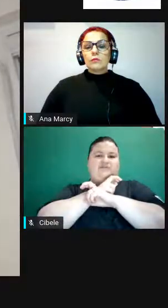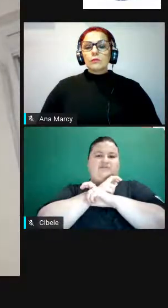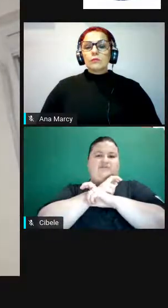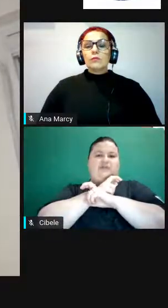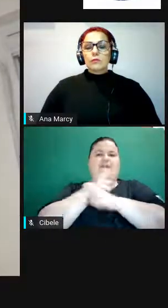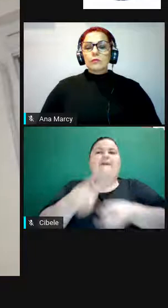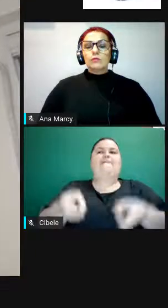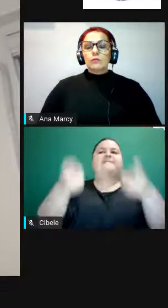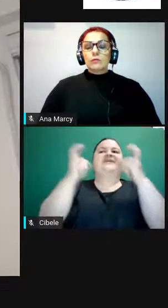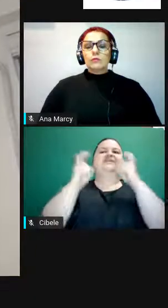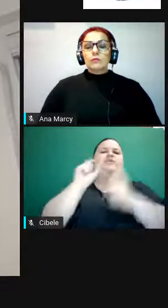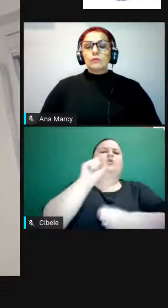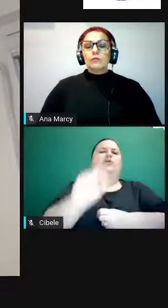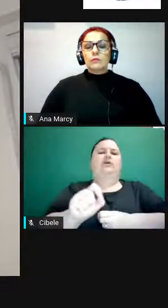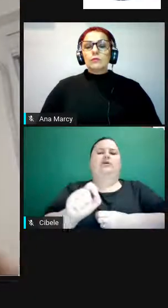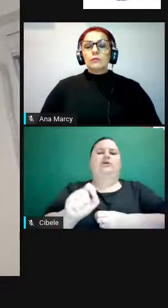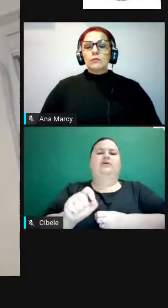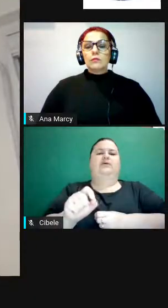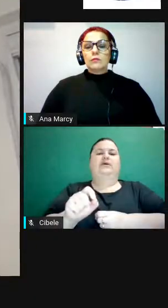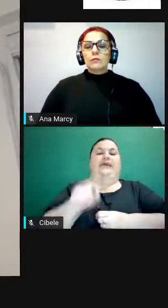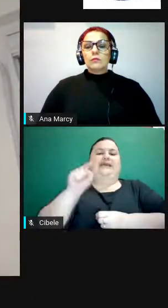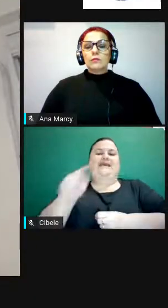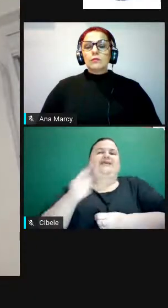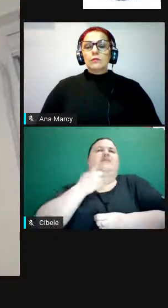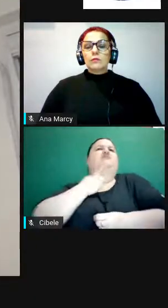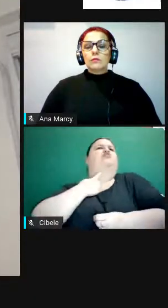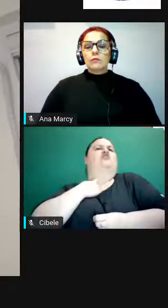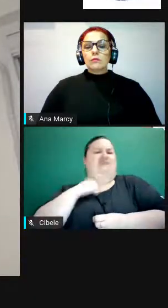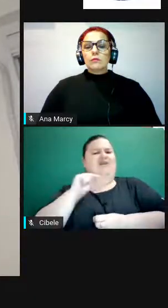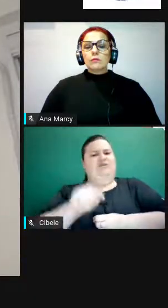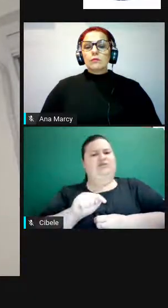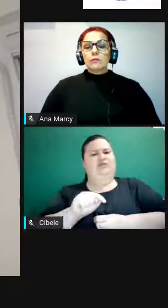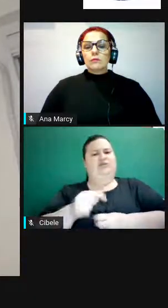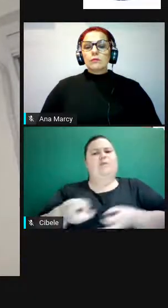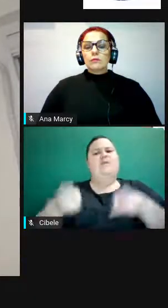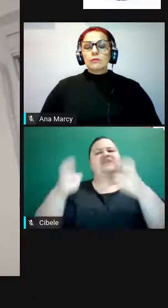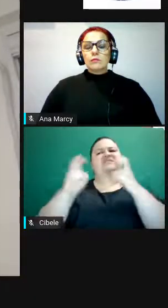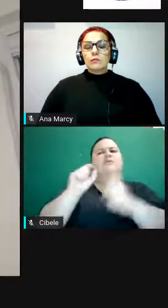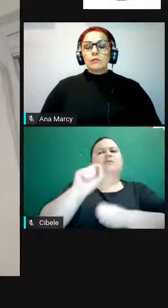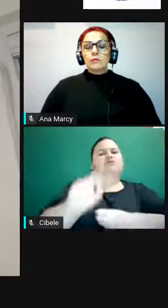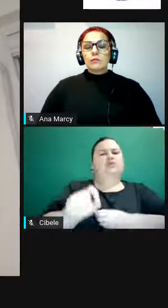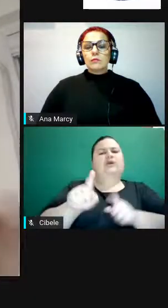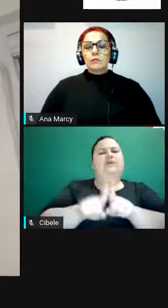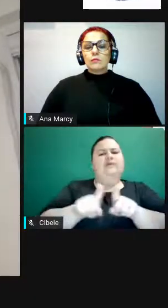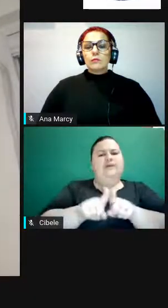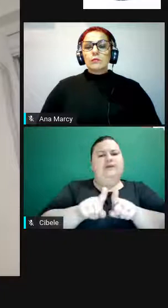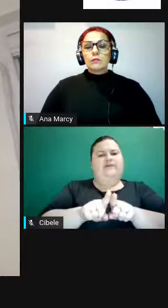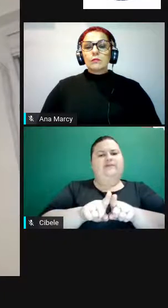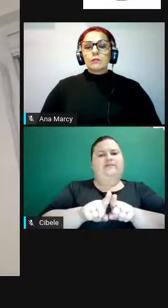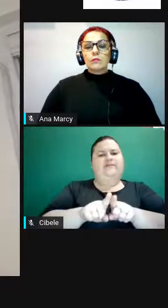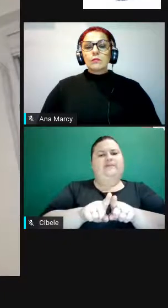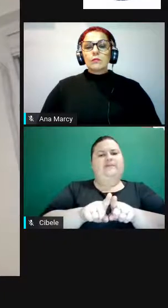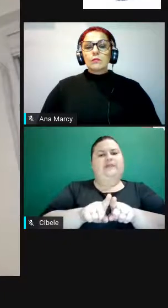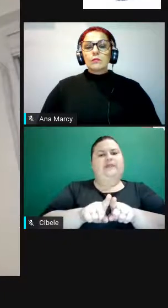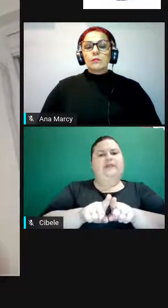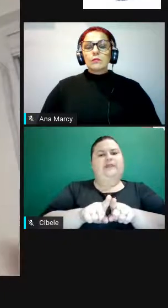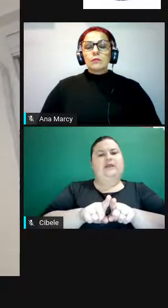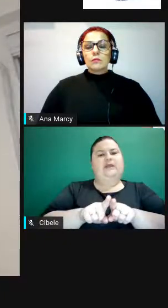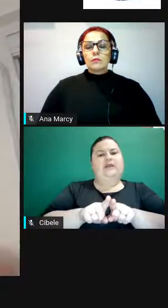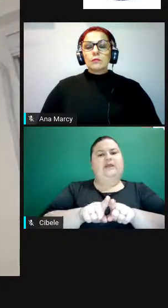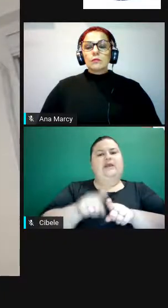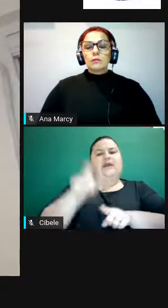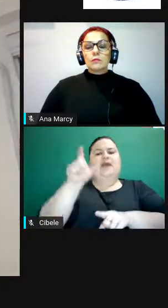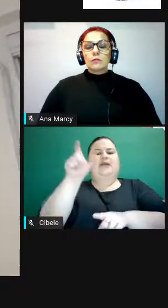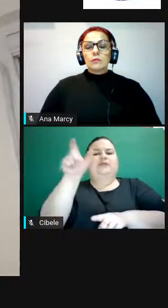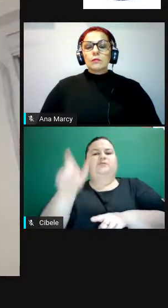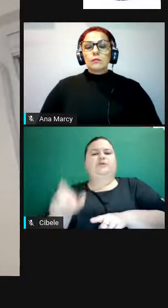que os clientes gostavam muito disso e ao mesmo tempo que a gente começou a perceber isso a gente viu que as pessoas além dos clientes gostarem ele se